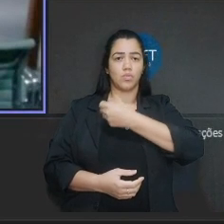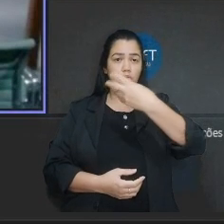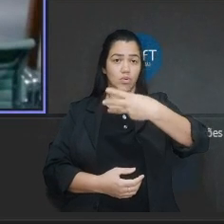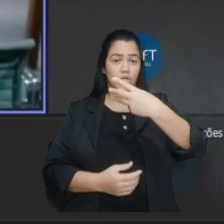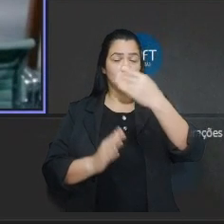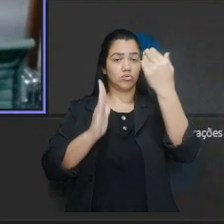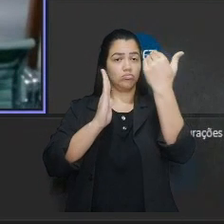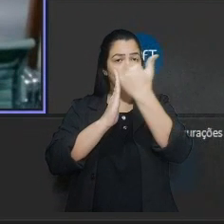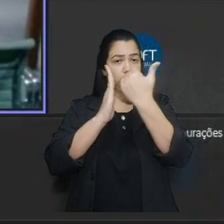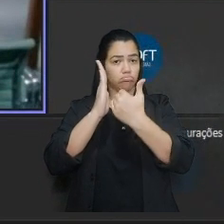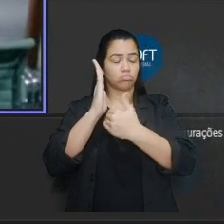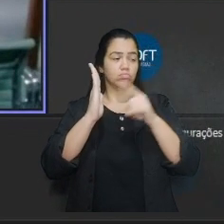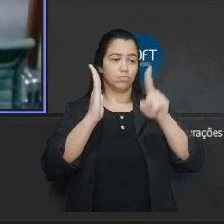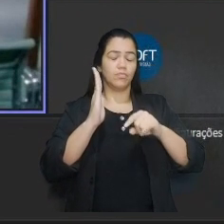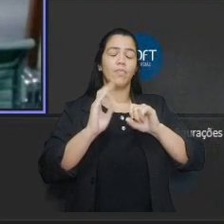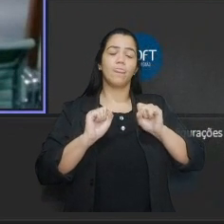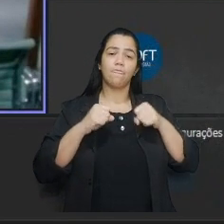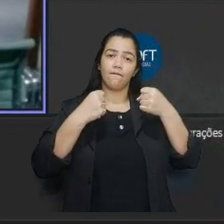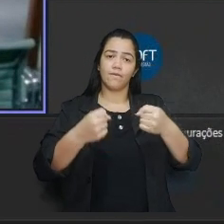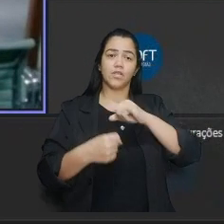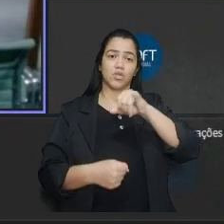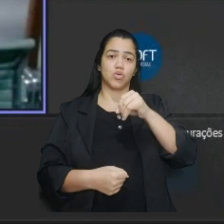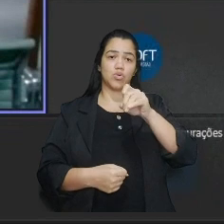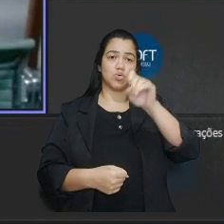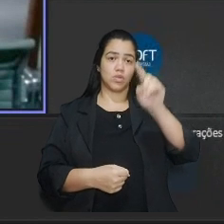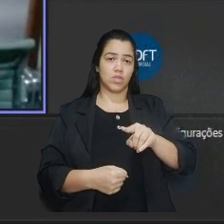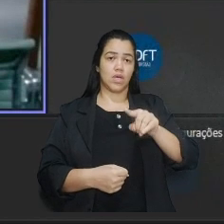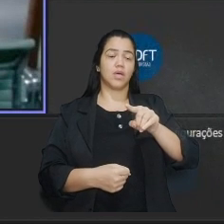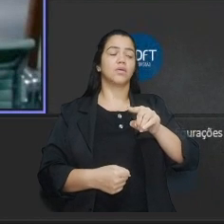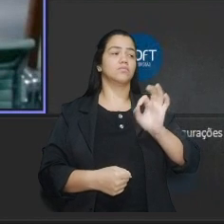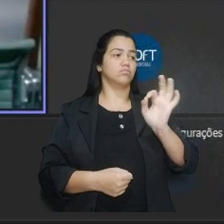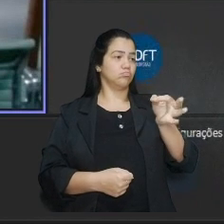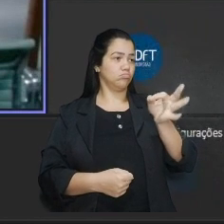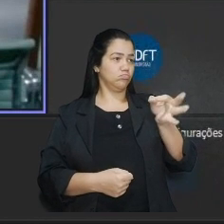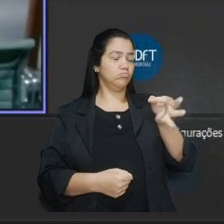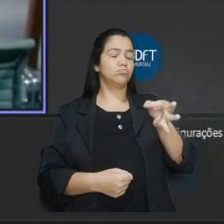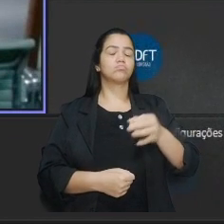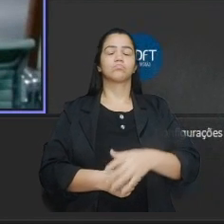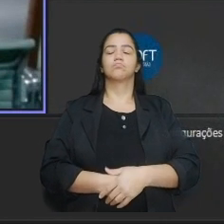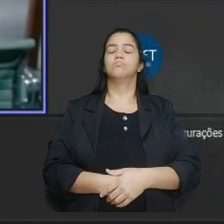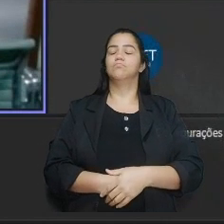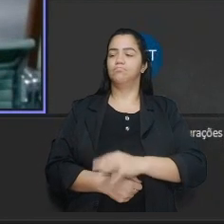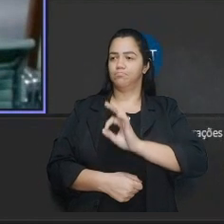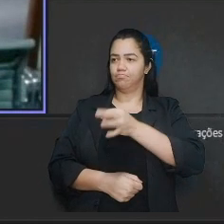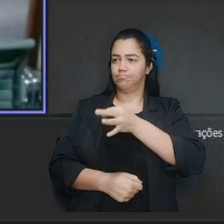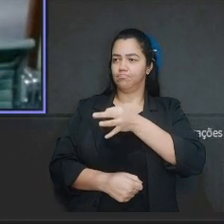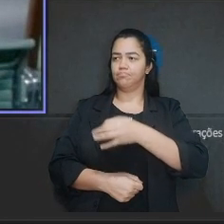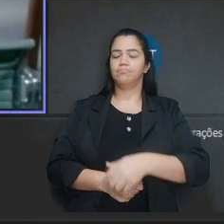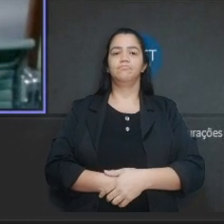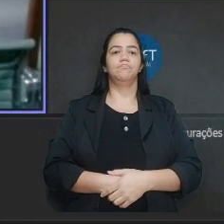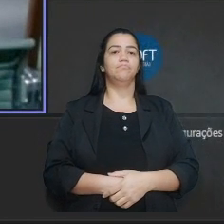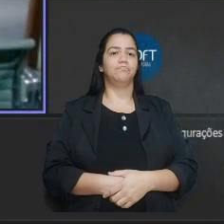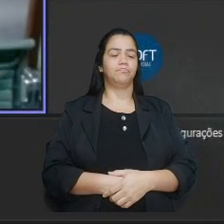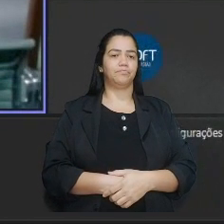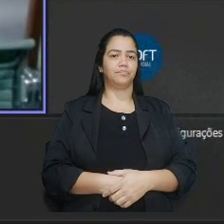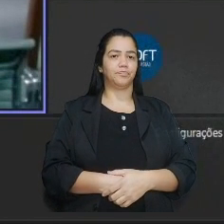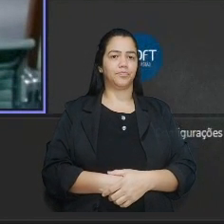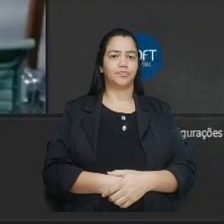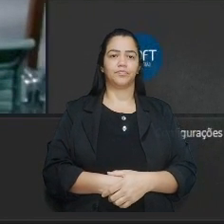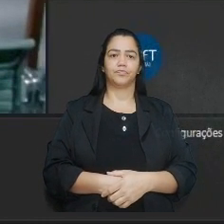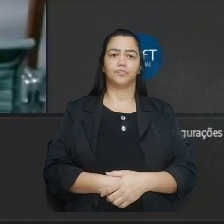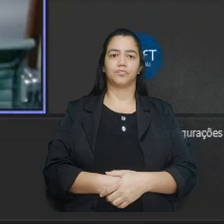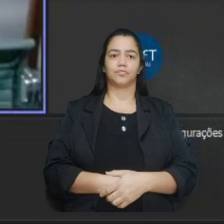É o processo a senhora 3, fala, né? processo número 3 da pauta. A senhora fala em defesa do senhor José Antônio de Carvalho, é isso, doutora Ruth? Isso, apelante, excelente.